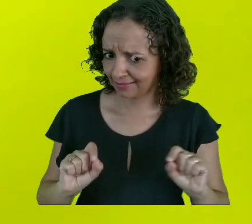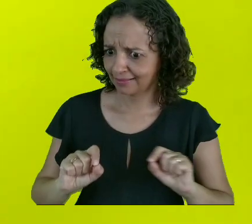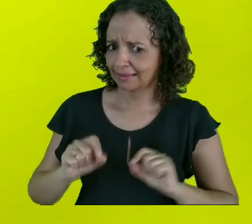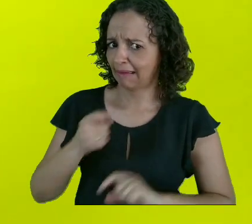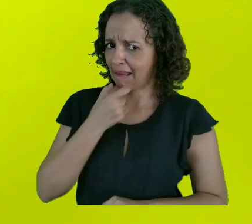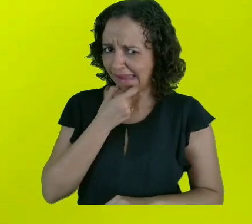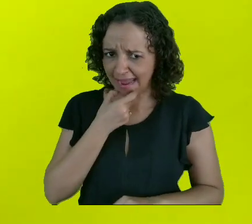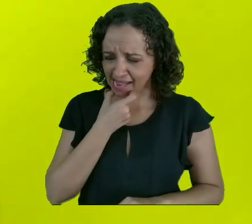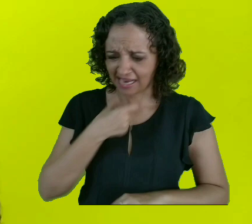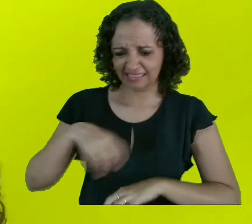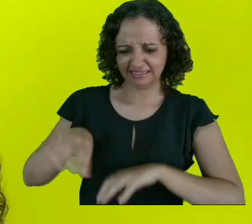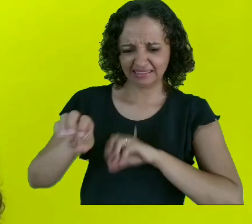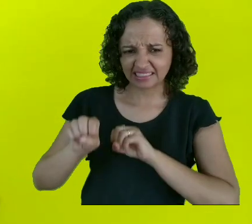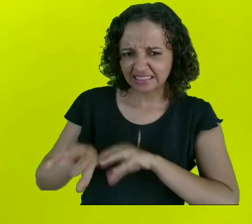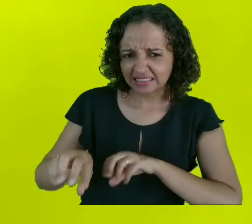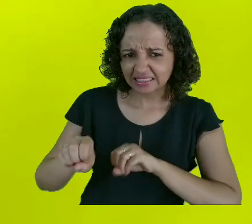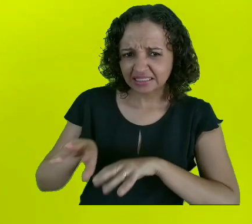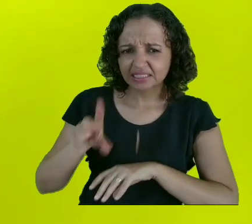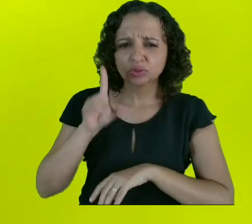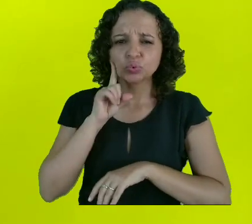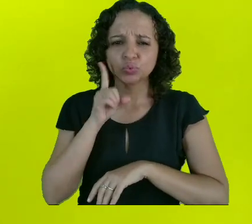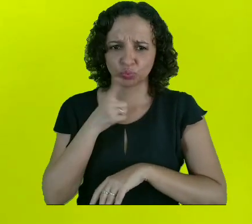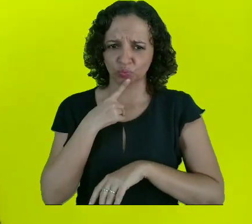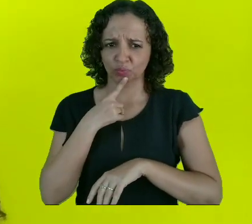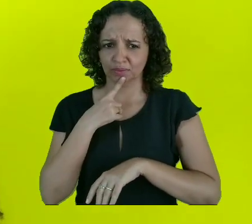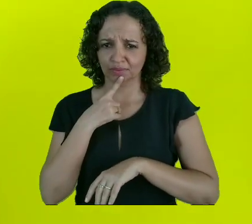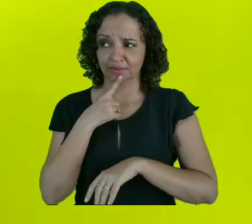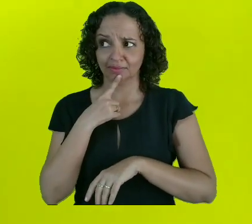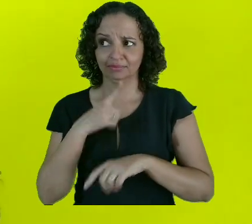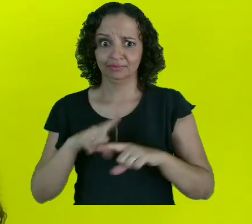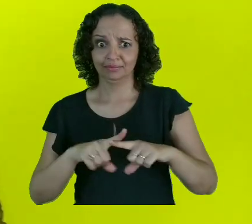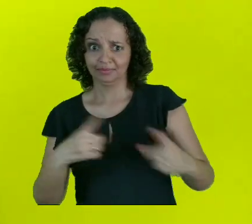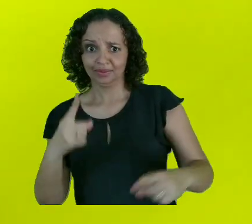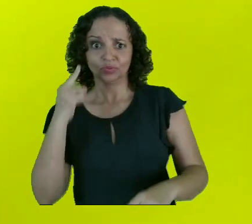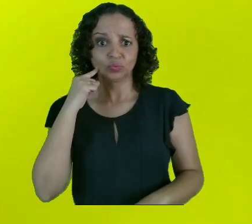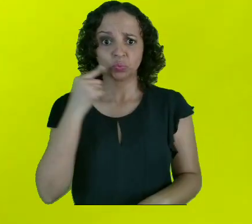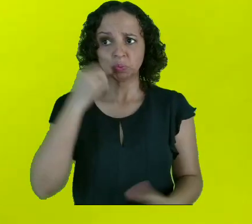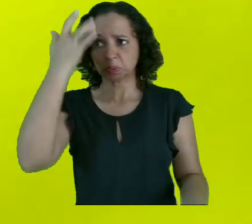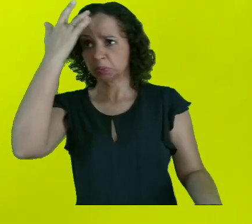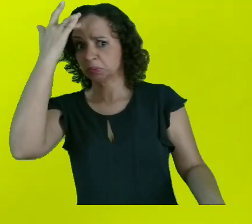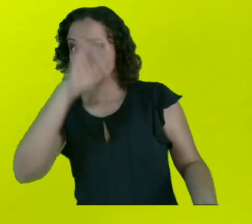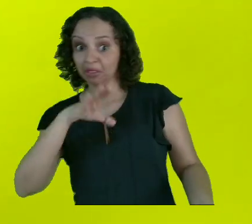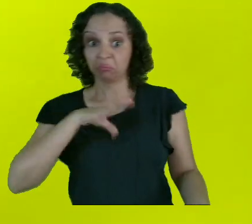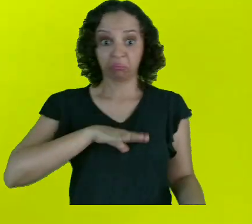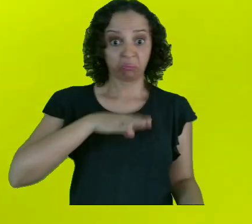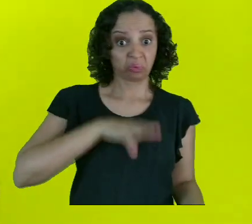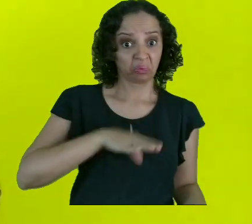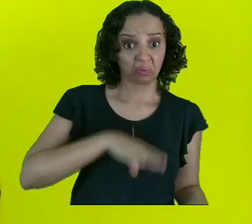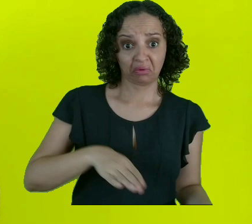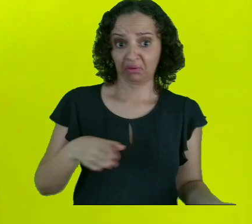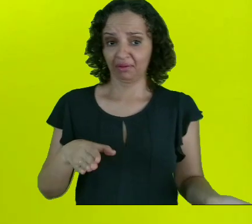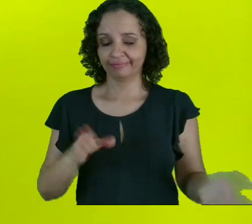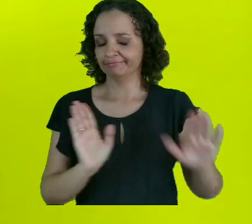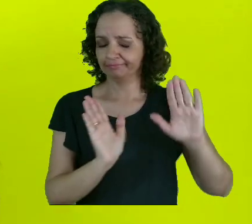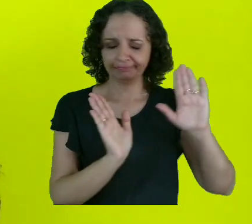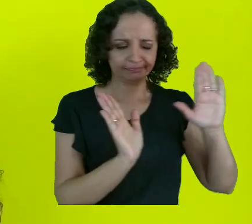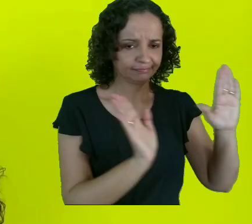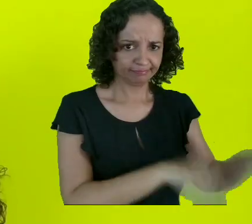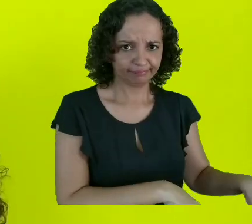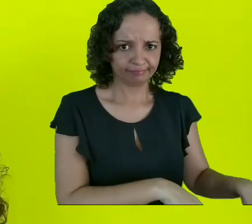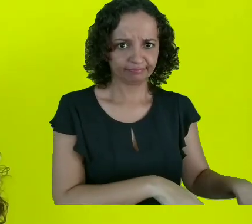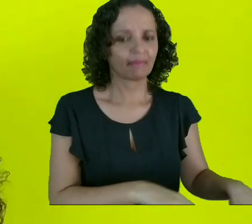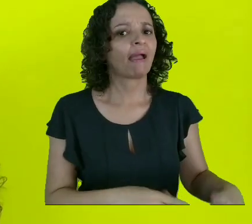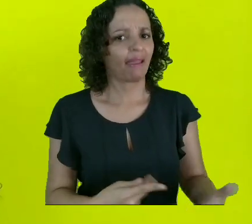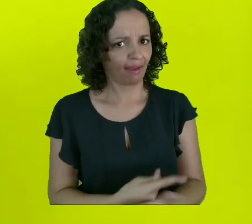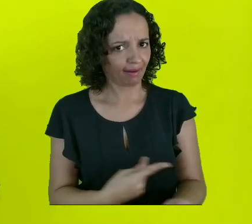Ensino da língua inglesa para o surdo? Mas o surdo não sabe nem língua portuguesa. Isso é um